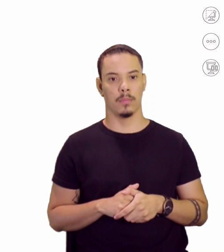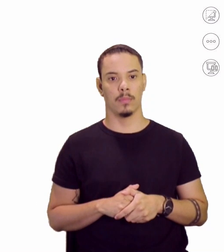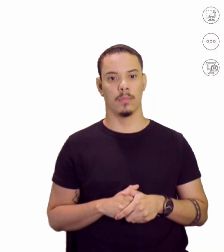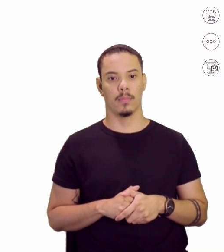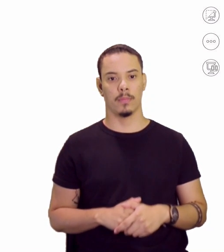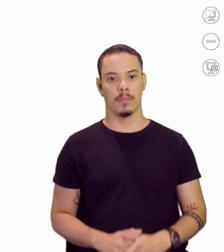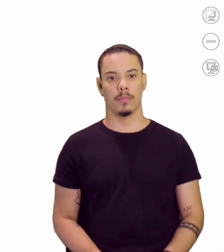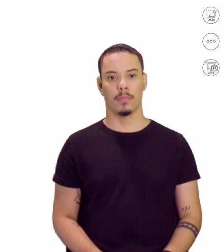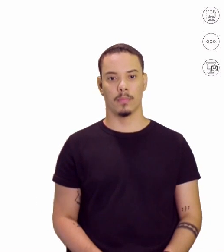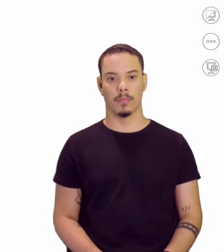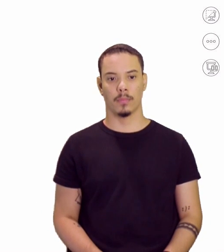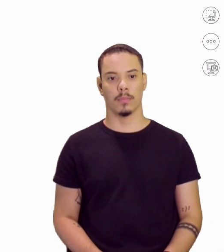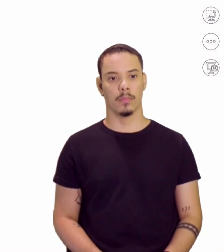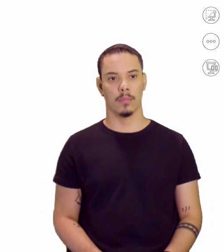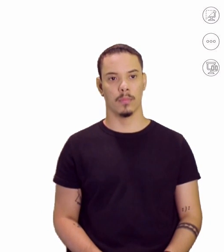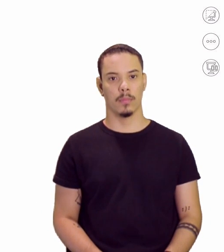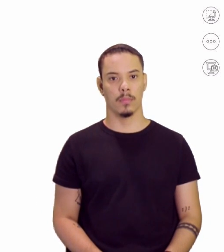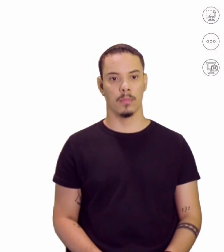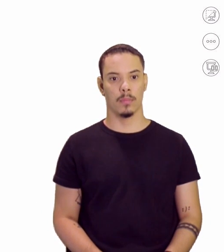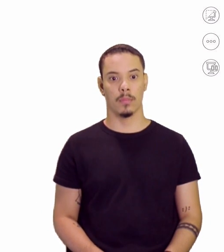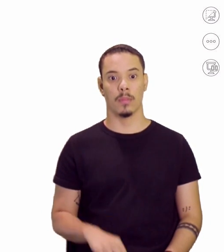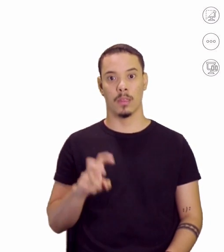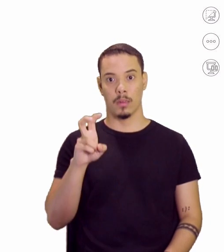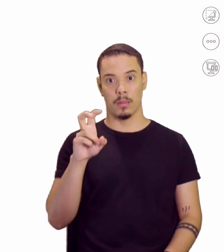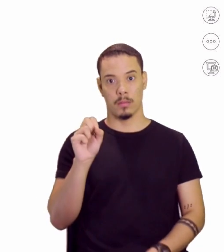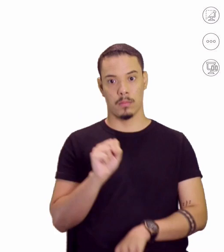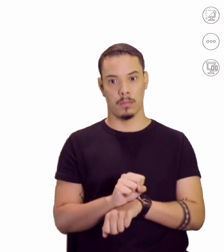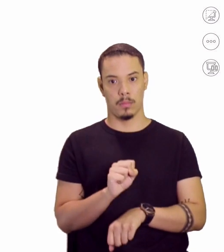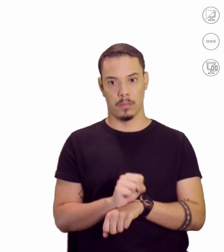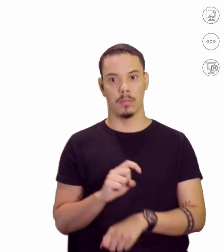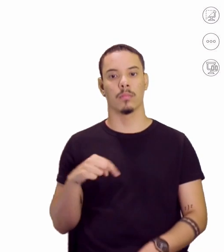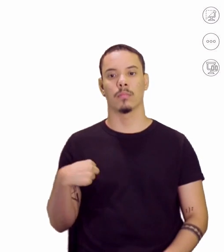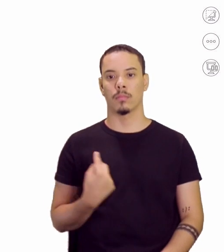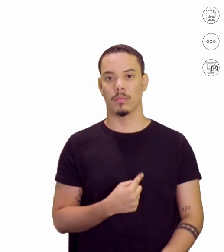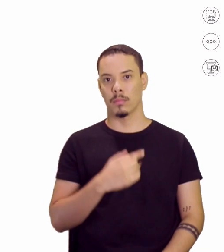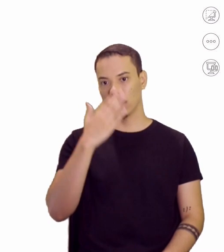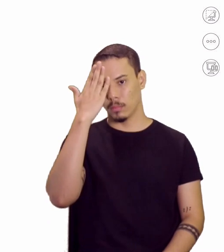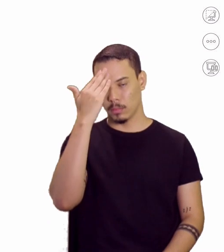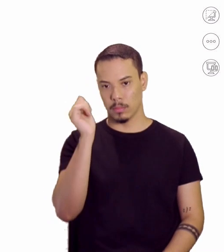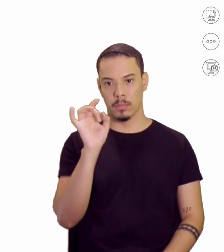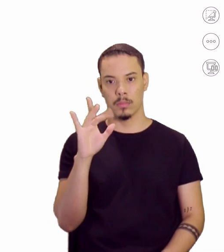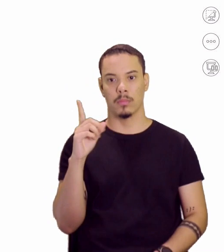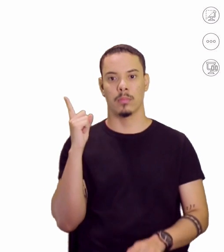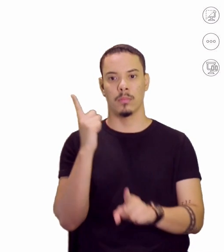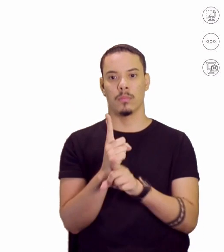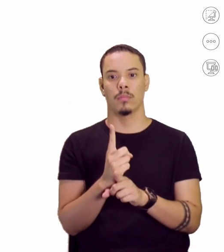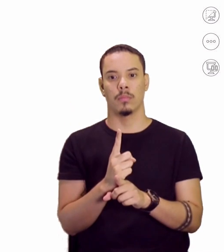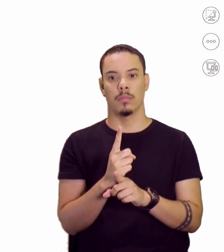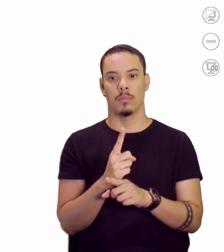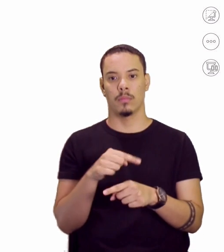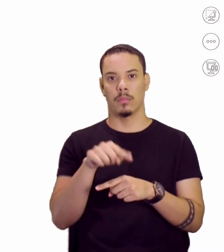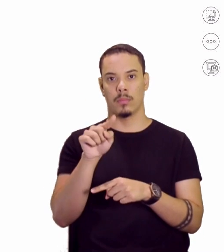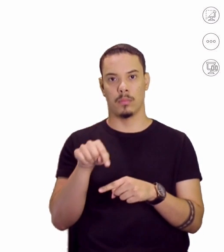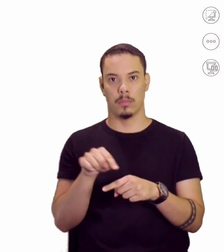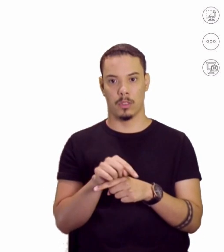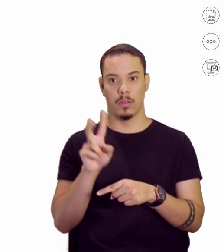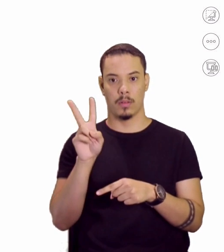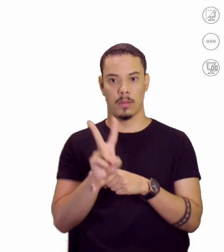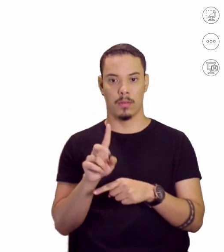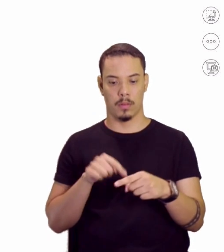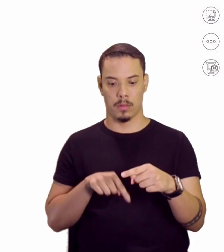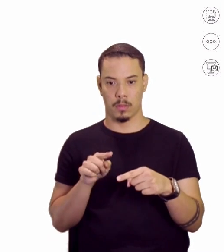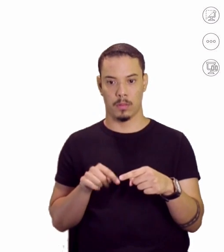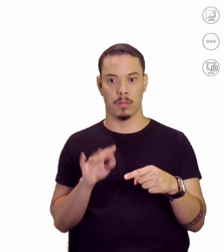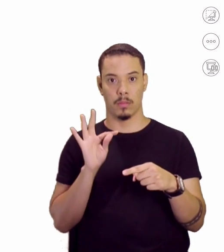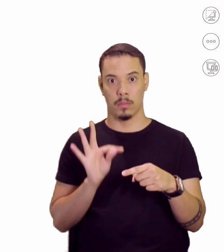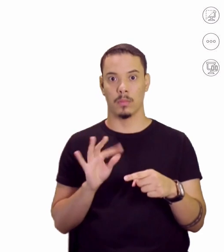aí, no 5 segundos. É só encontrar, então, ΔV sobre ΔT. Nós temos,